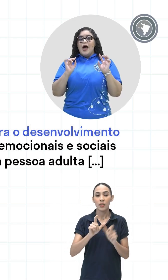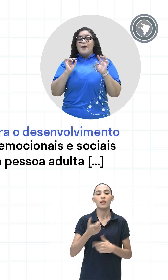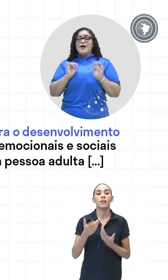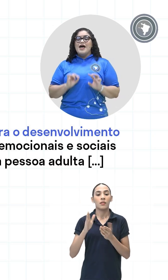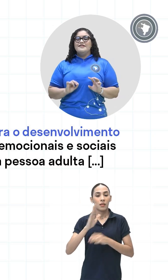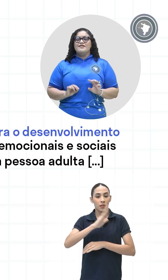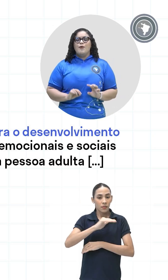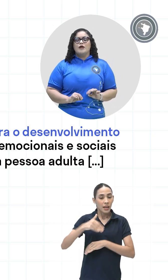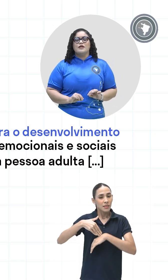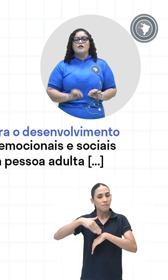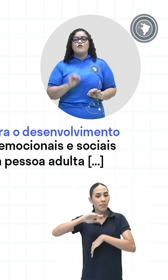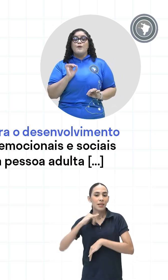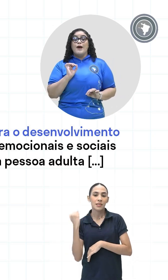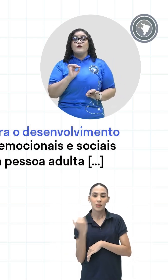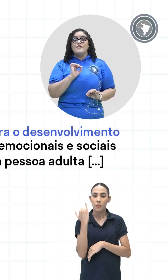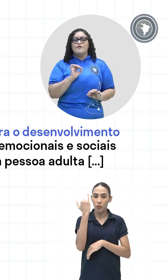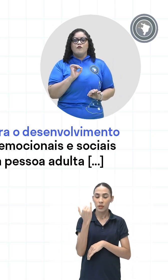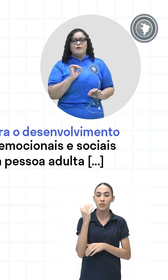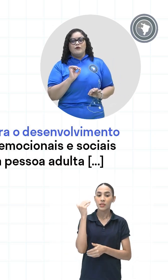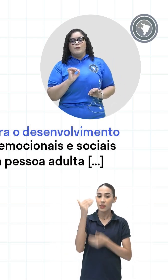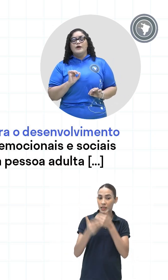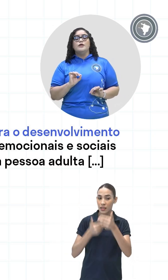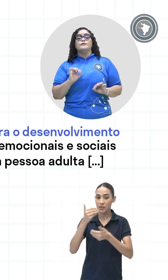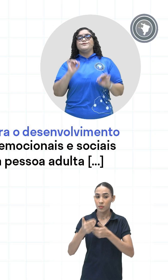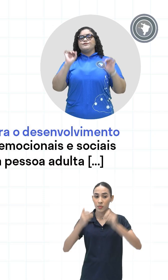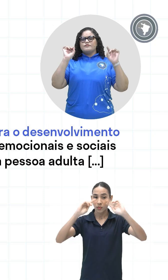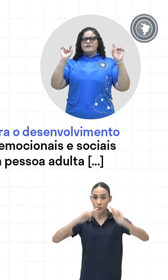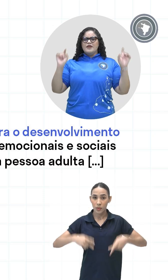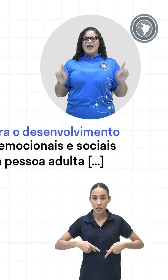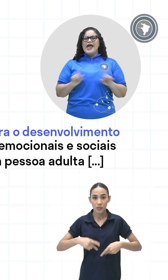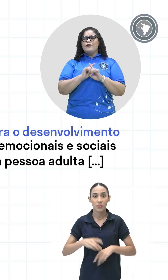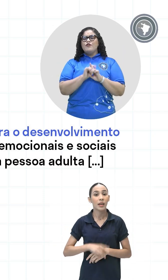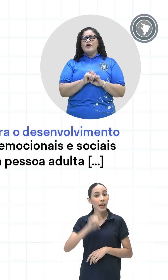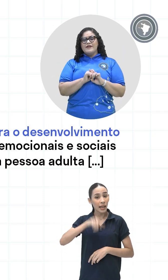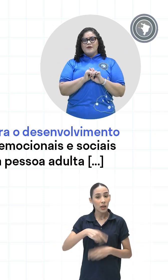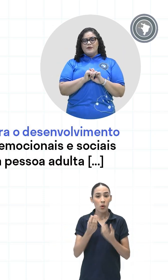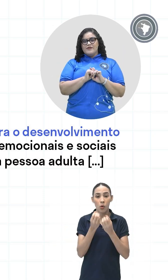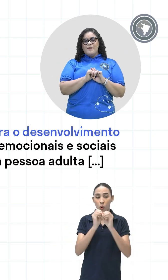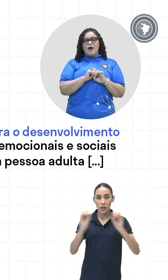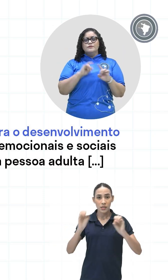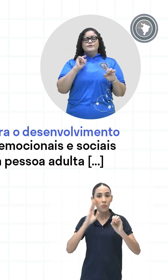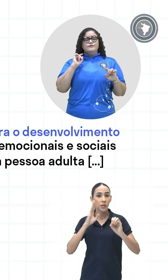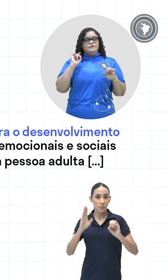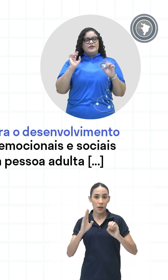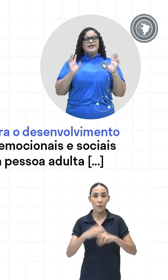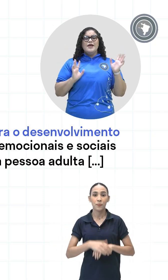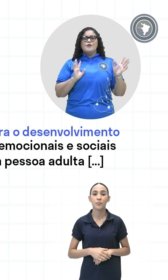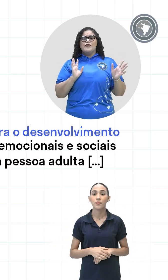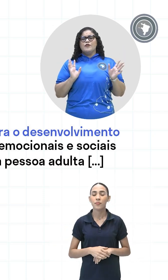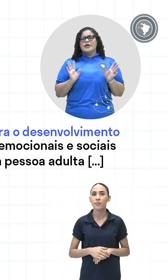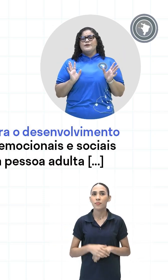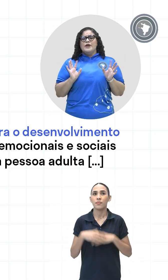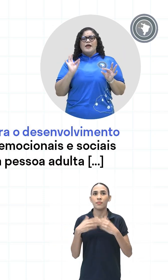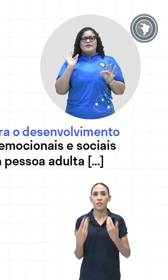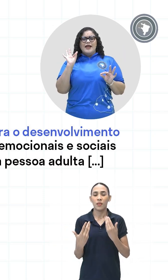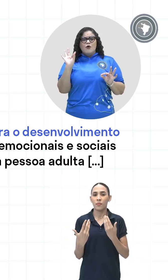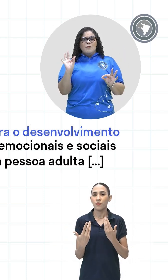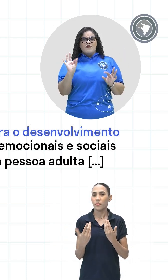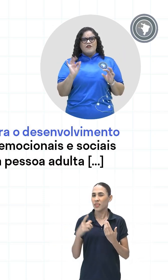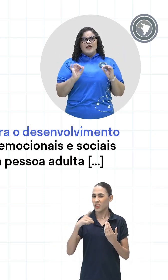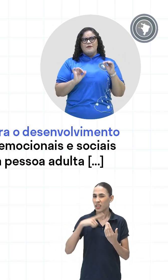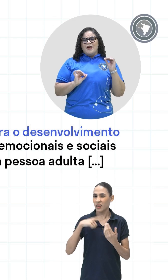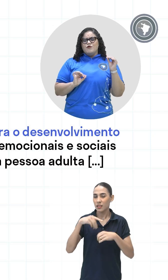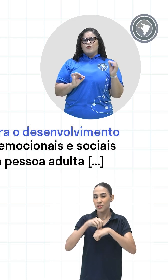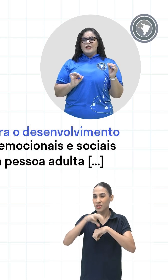infantil a mais importante para o desenvolvimento humano, é a nossa oração principal. E aí, professora, tem